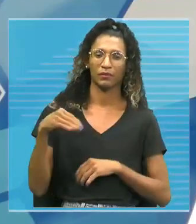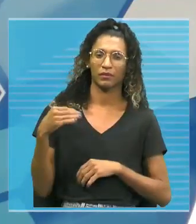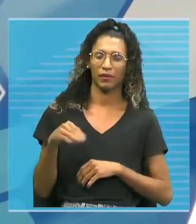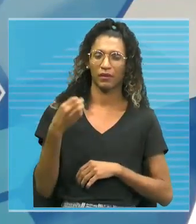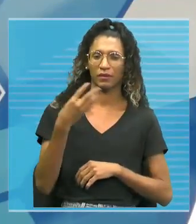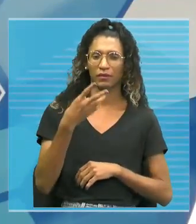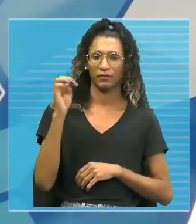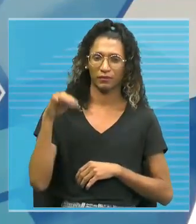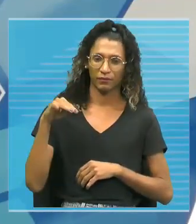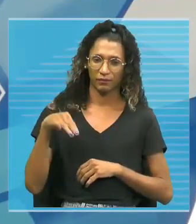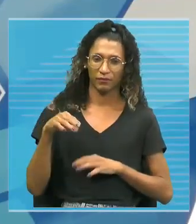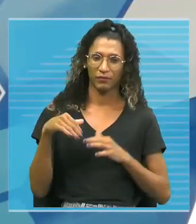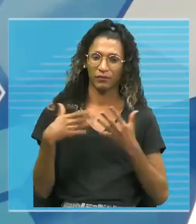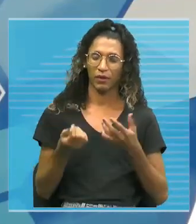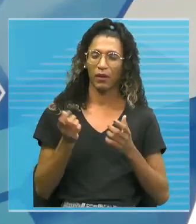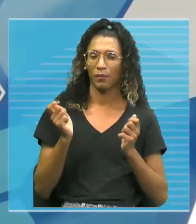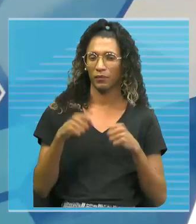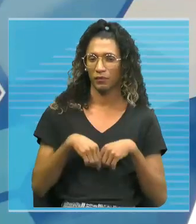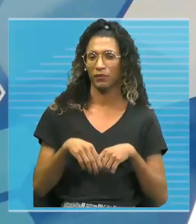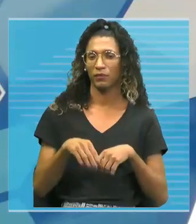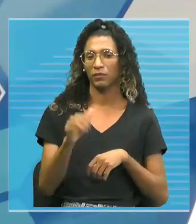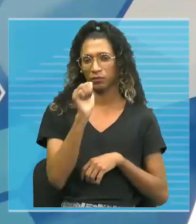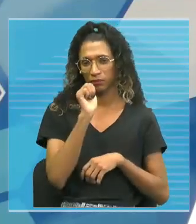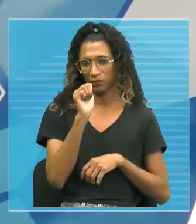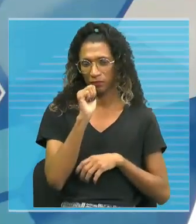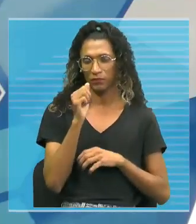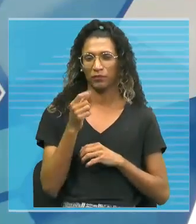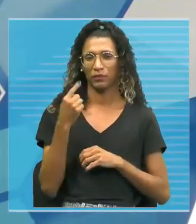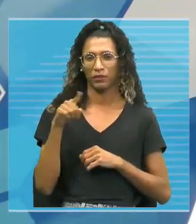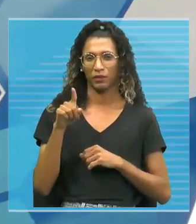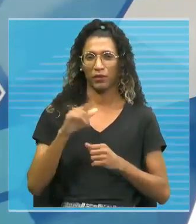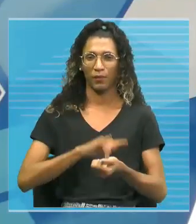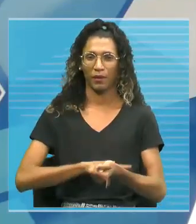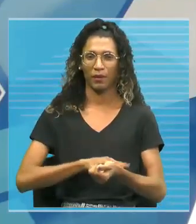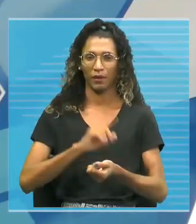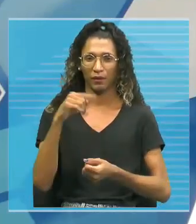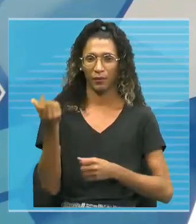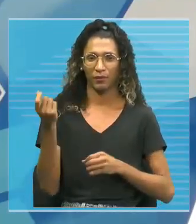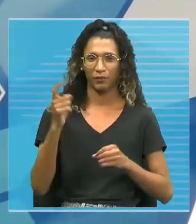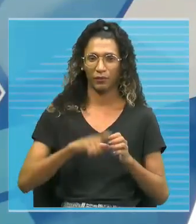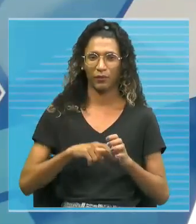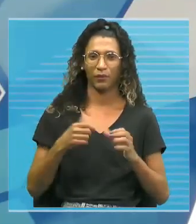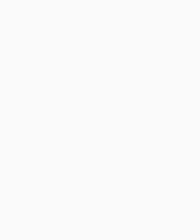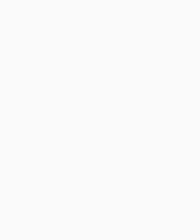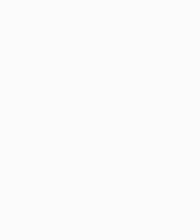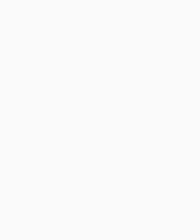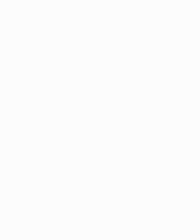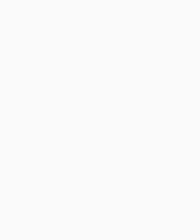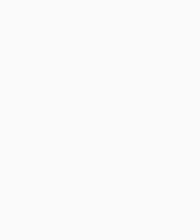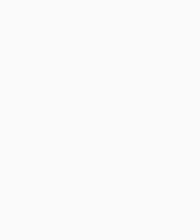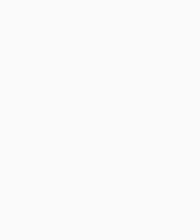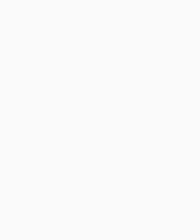minutos. Você pode tomar uma água e ir ao banheiro, mas é rápido. E a gente volta logo na sequência. Até já.